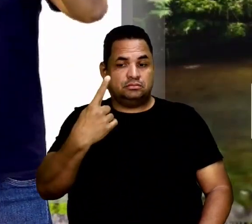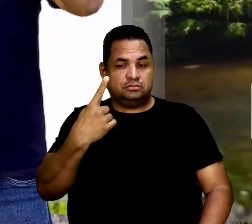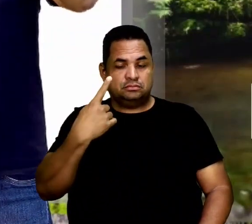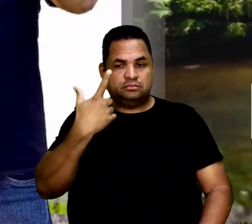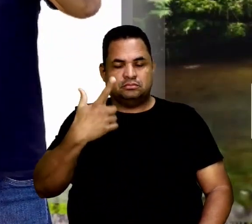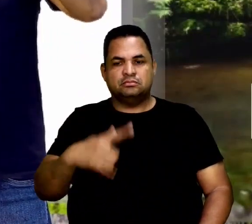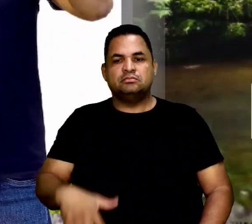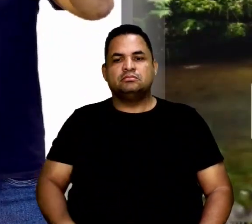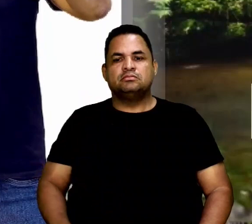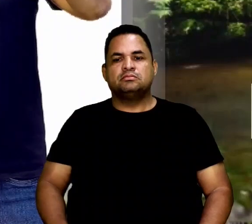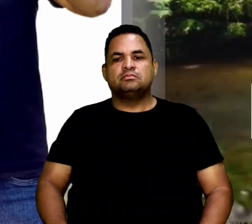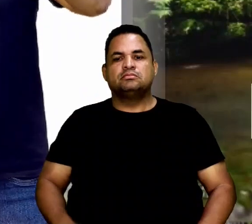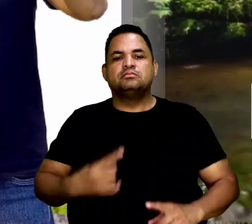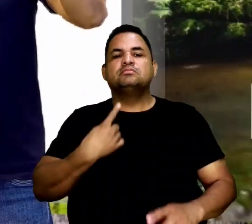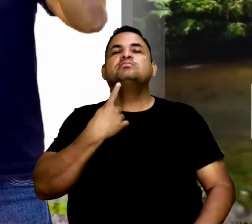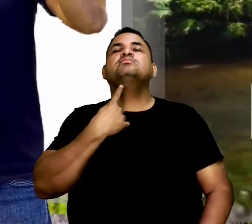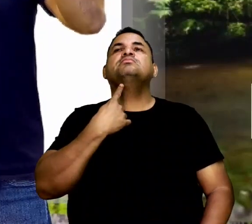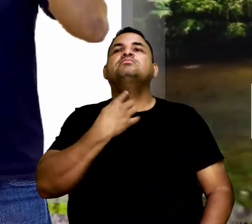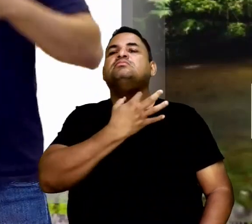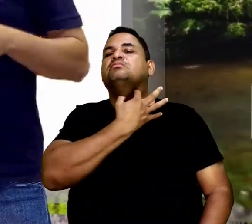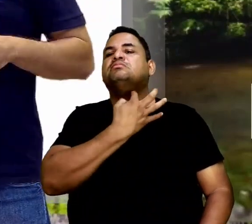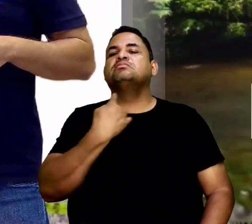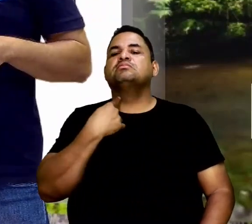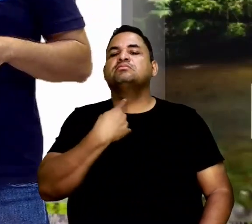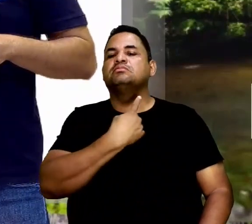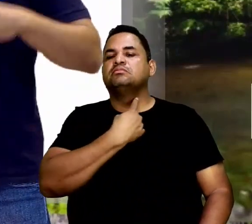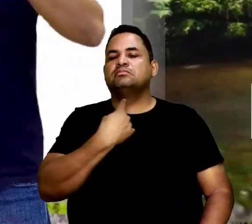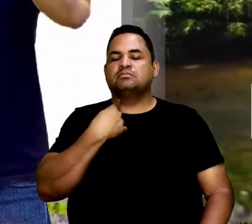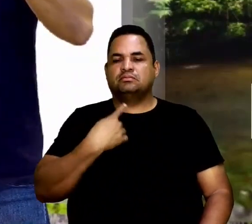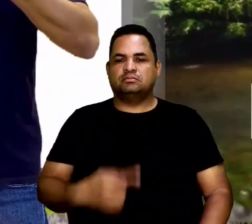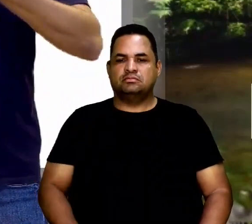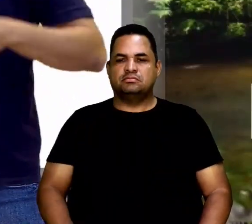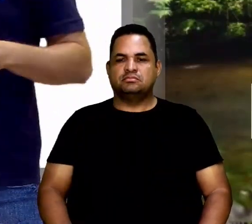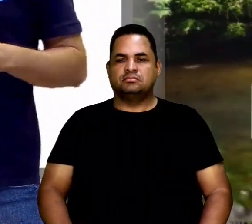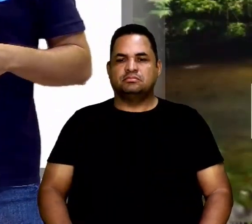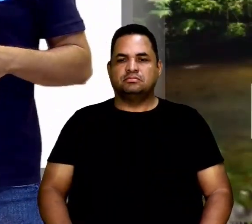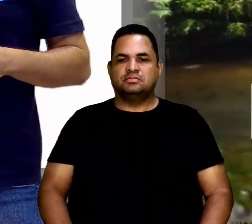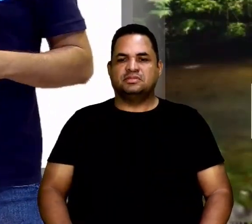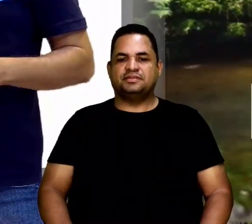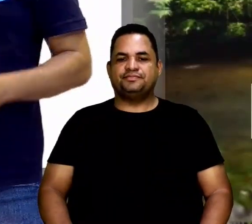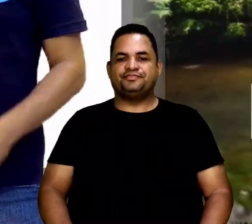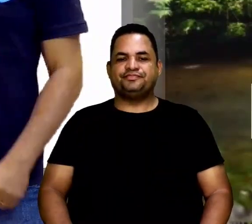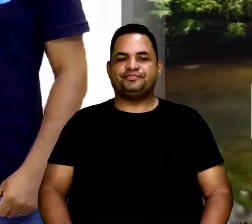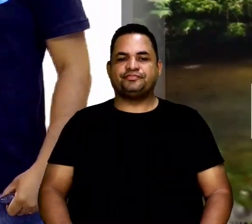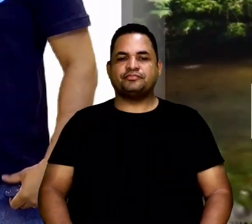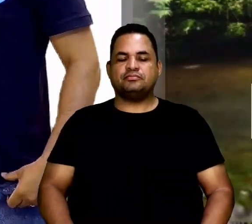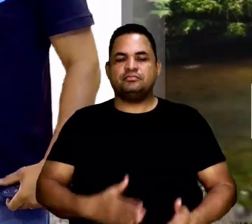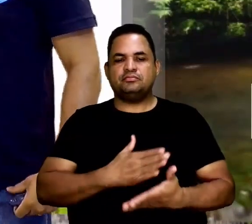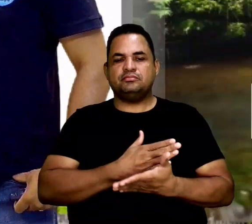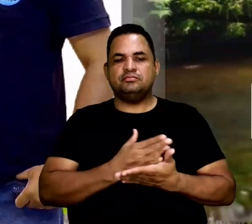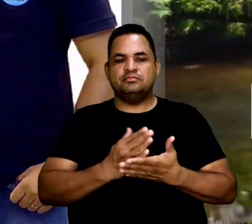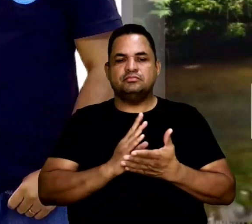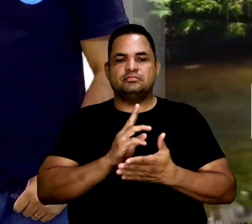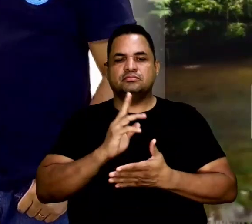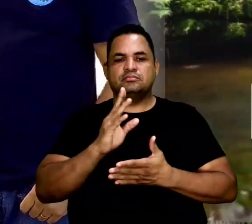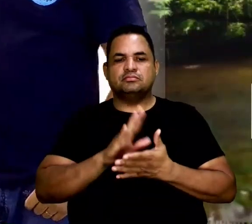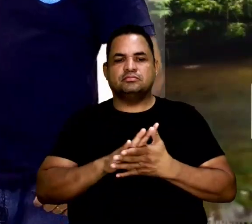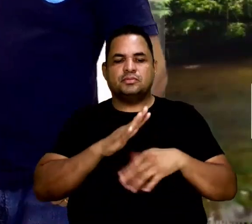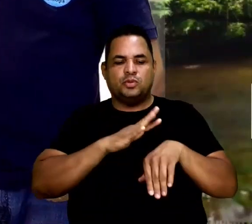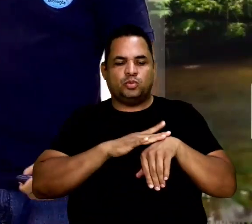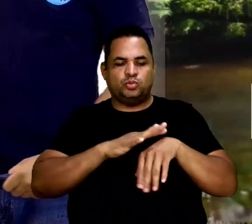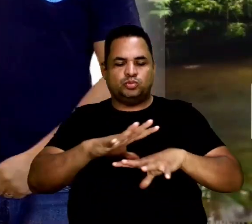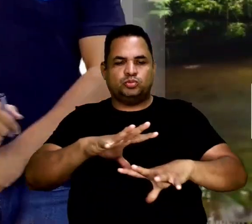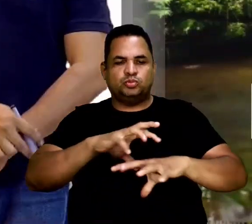ver parte delas, assim, uma em cada lado da garganta, tá bom? Quando você começa um processo infeccioso,